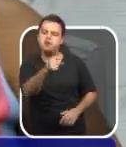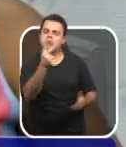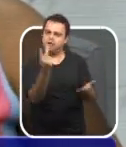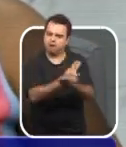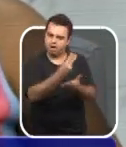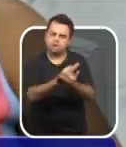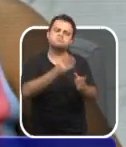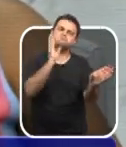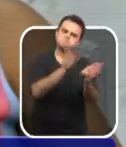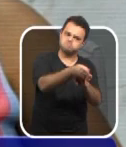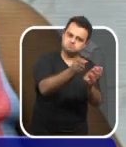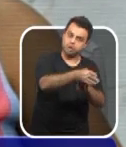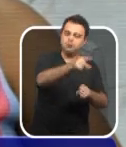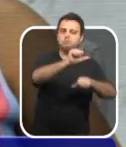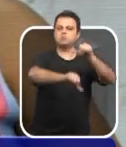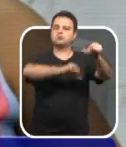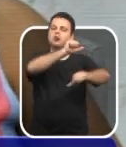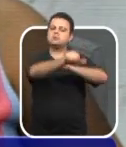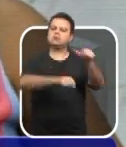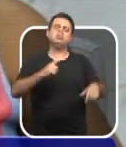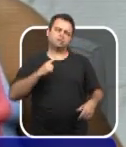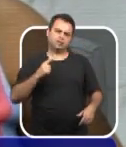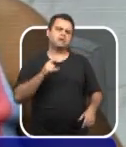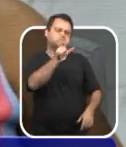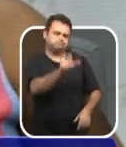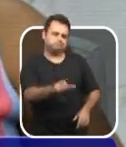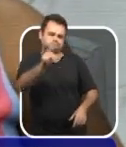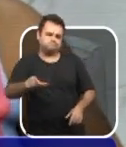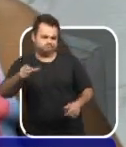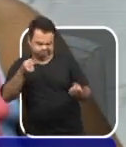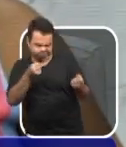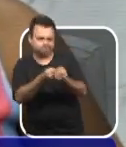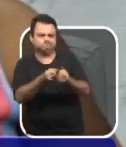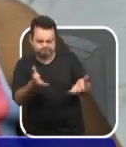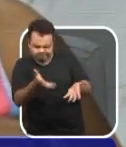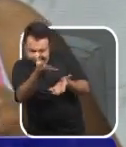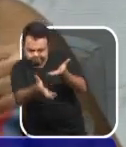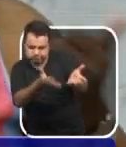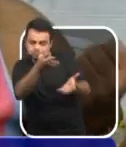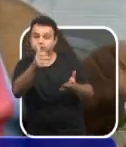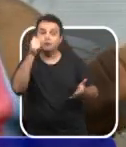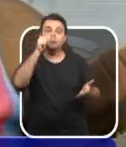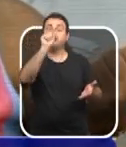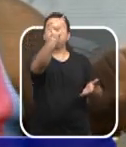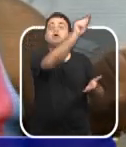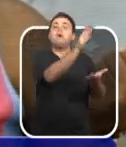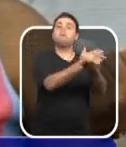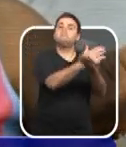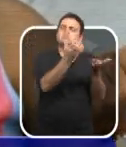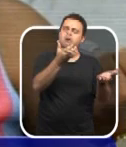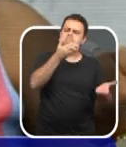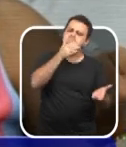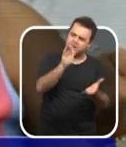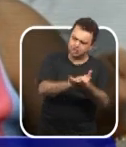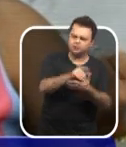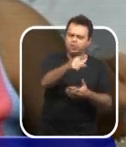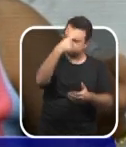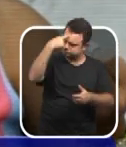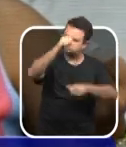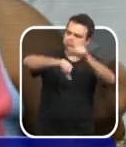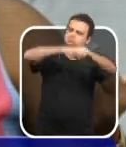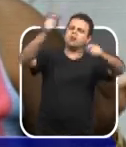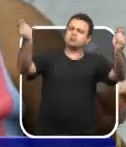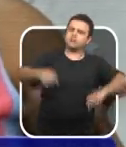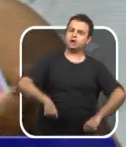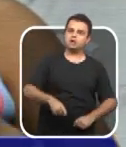Secretaria da Mulher também. Temos técnicos capazes para isso. Porque tem mulher que ela quer que o marido seja recuperado,